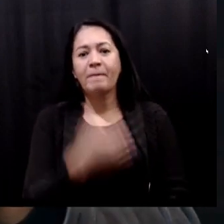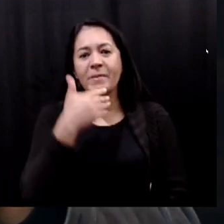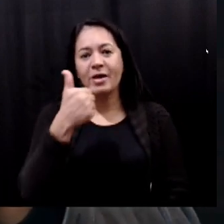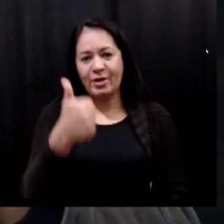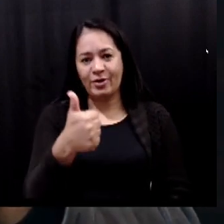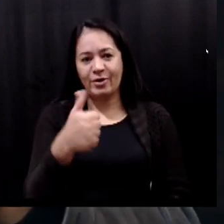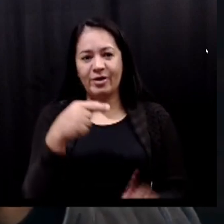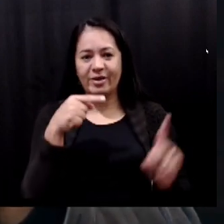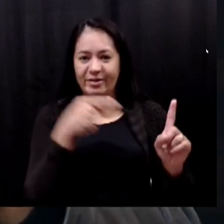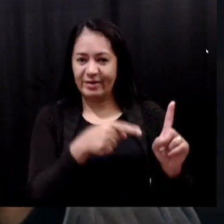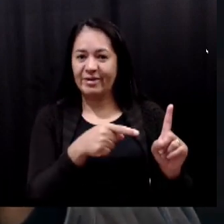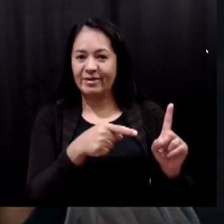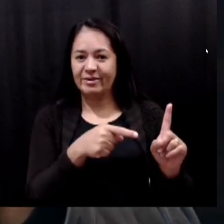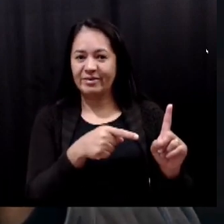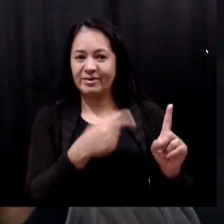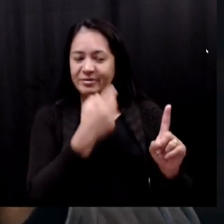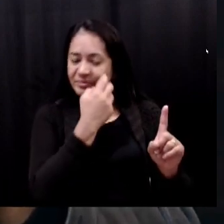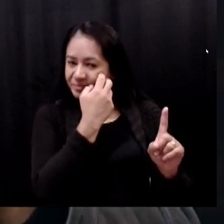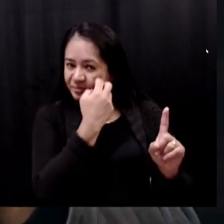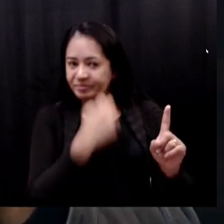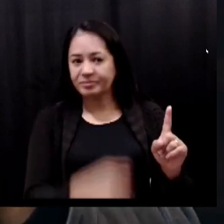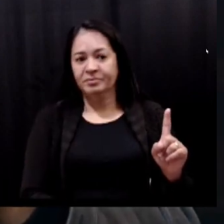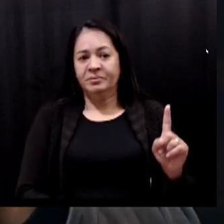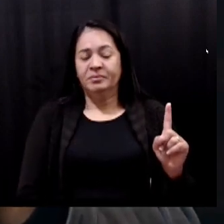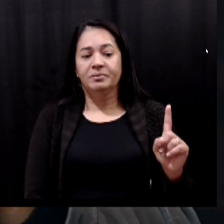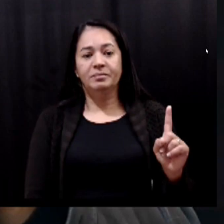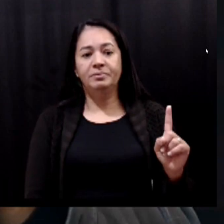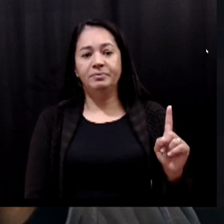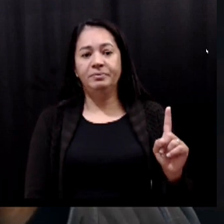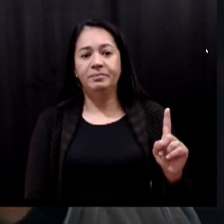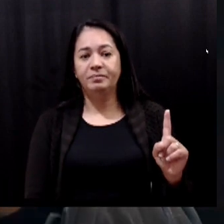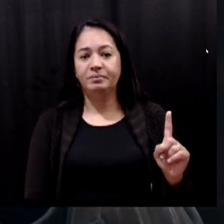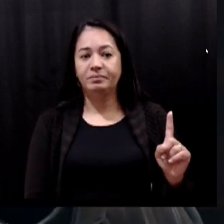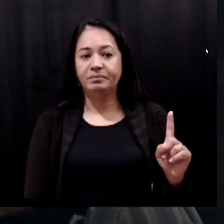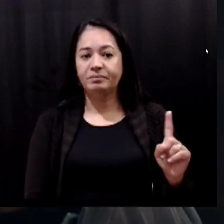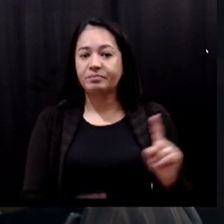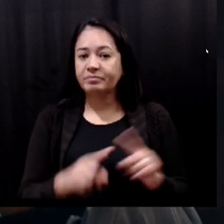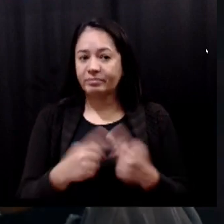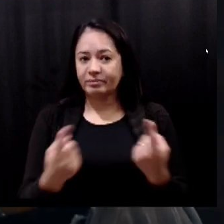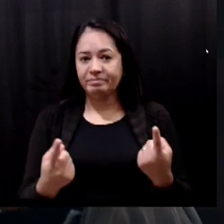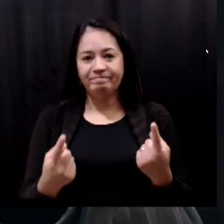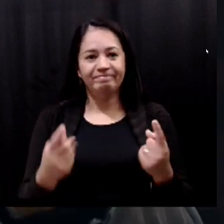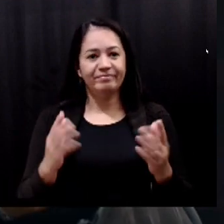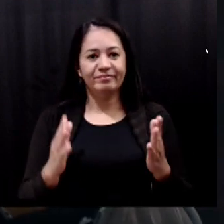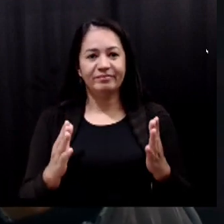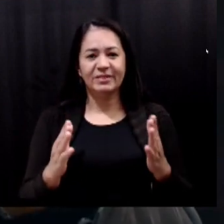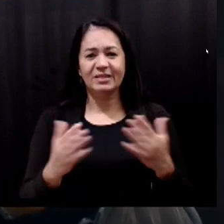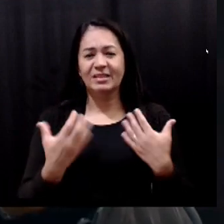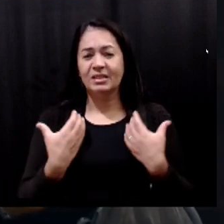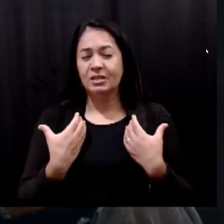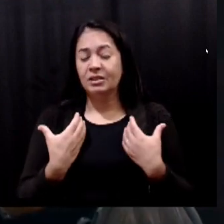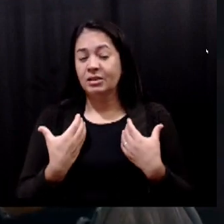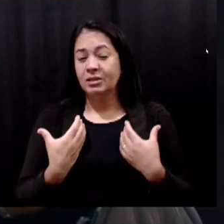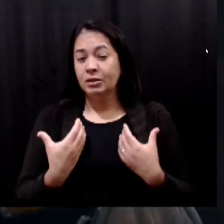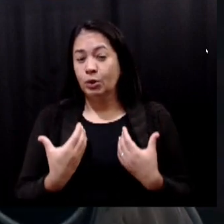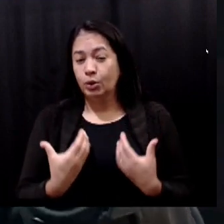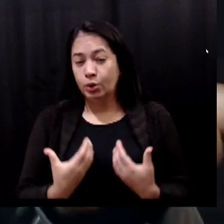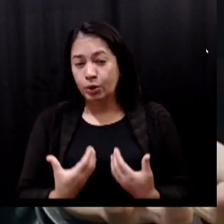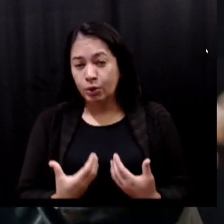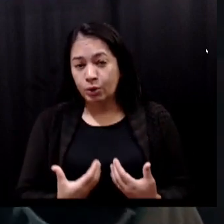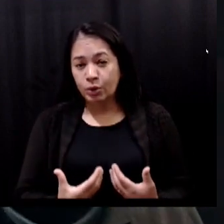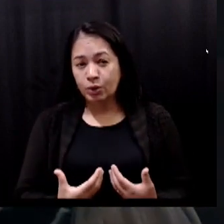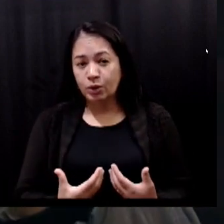cuidadora, né? Mas ela já estava num ponto de desgaste grande